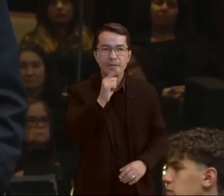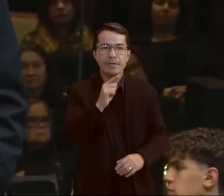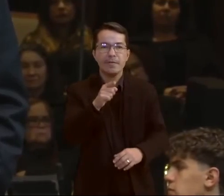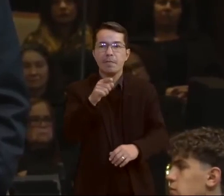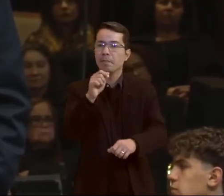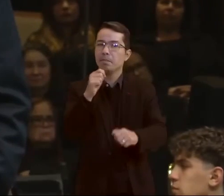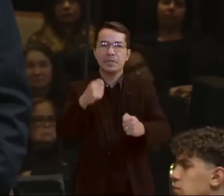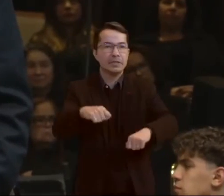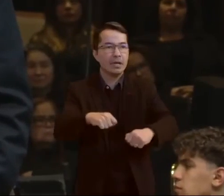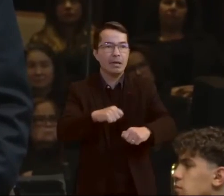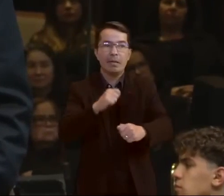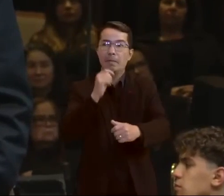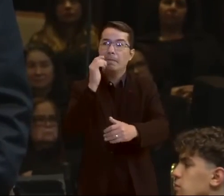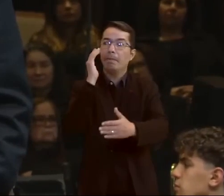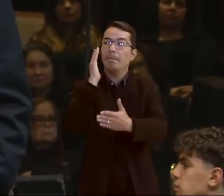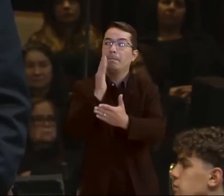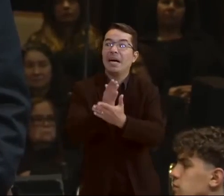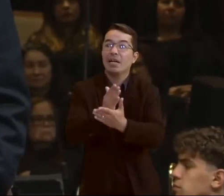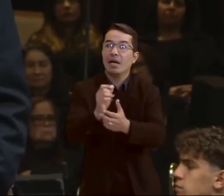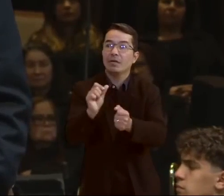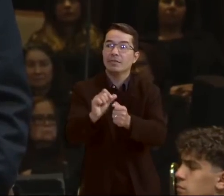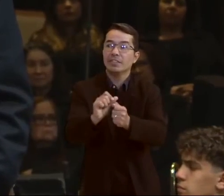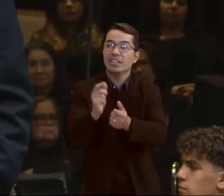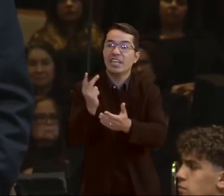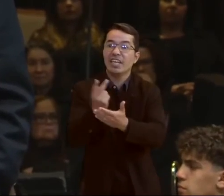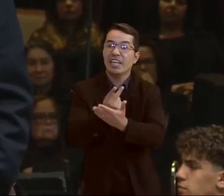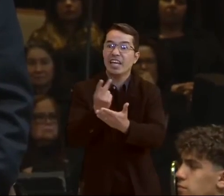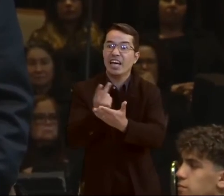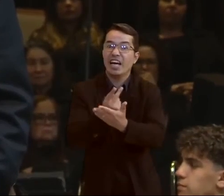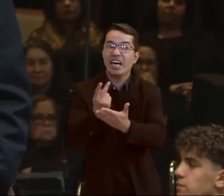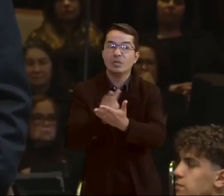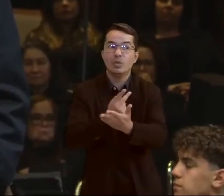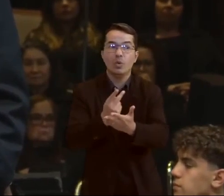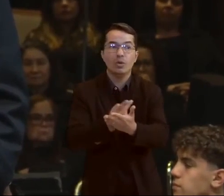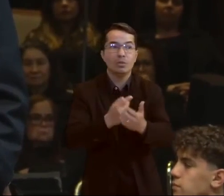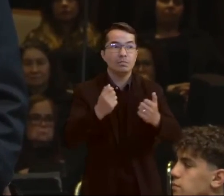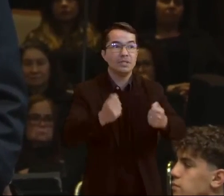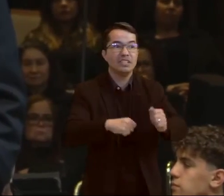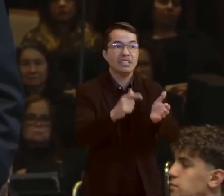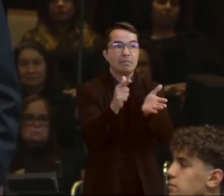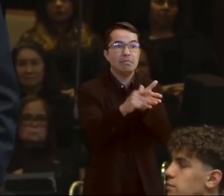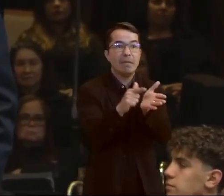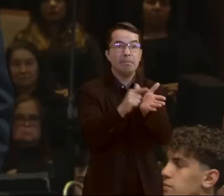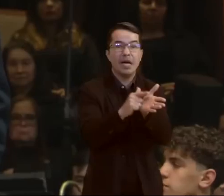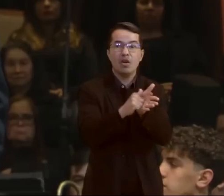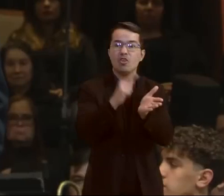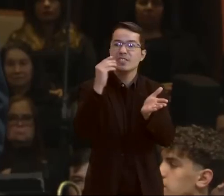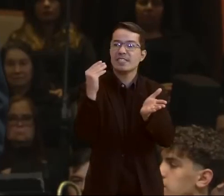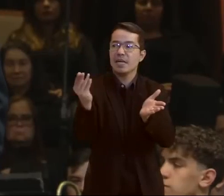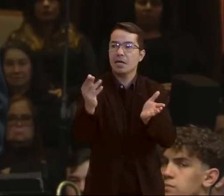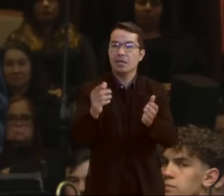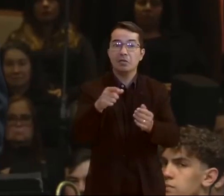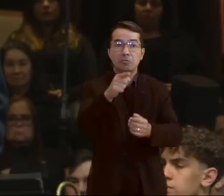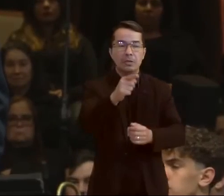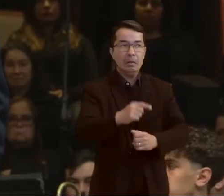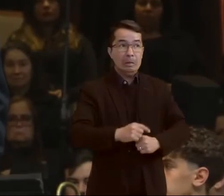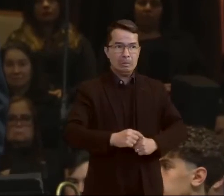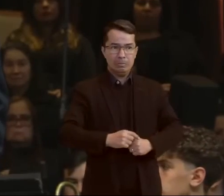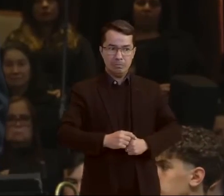nota, porque isso não é o jeito que eu trabalho. Aí você vai dizer assim: pastor, eu vou quebrar.